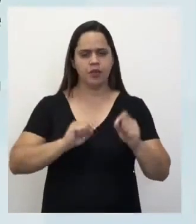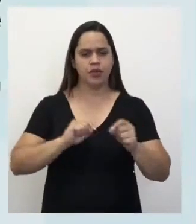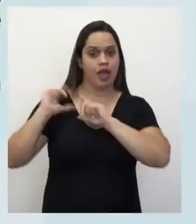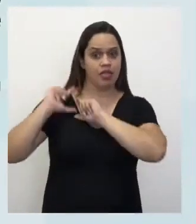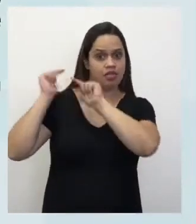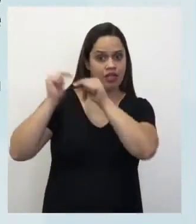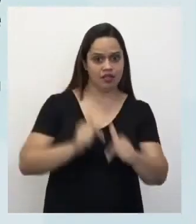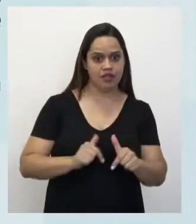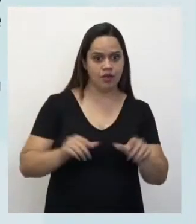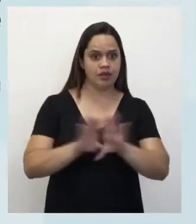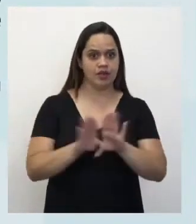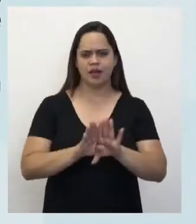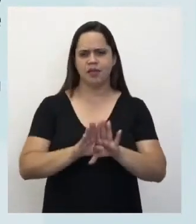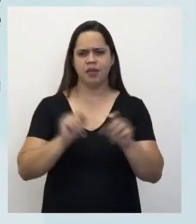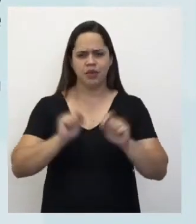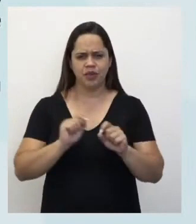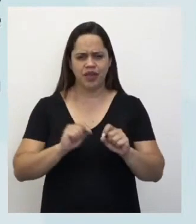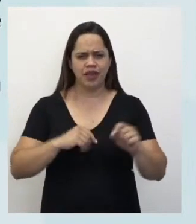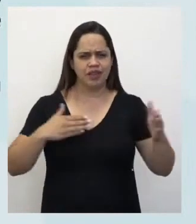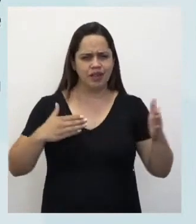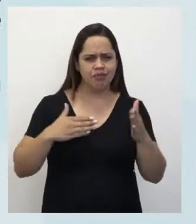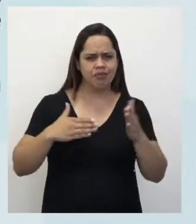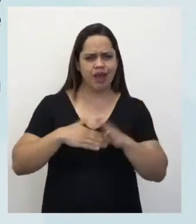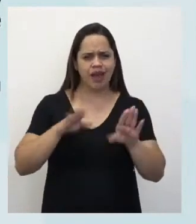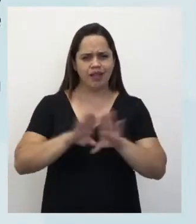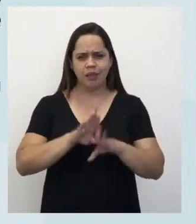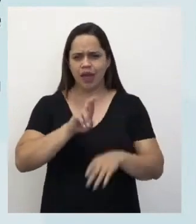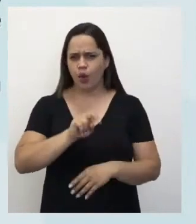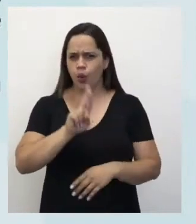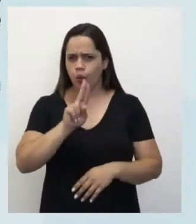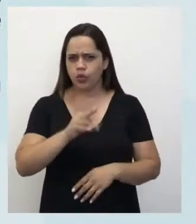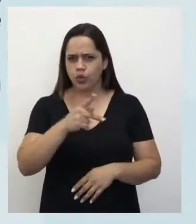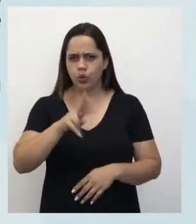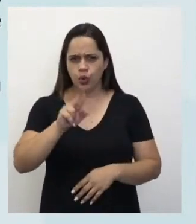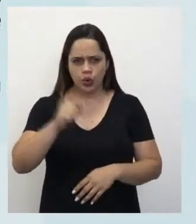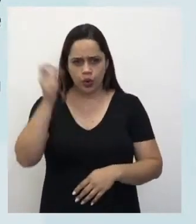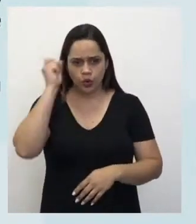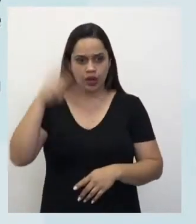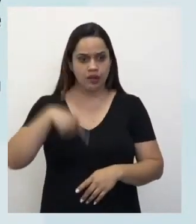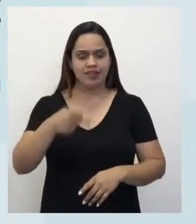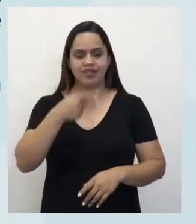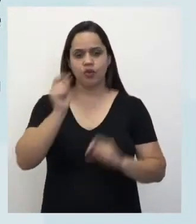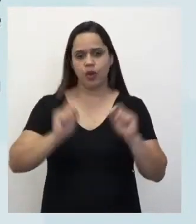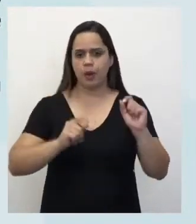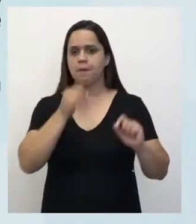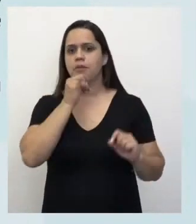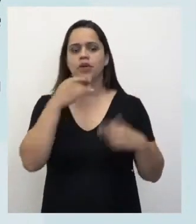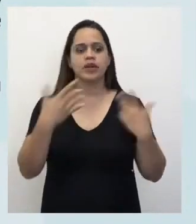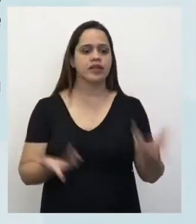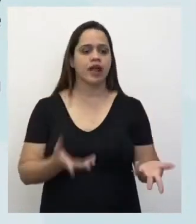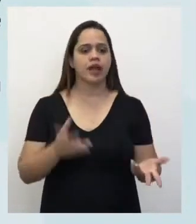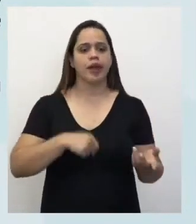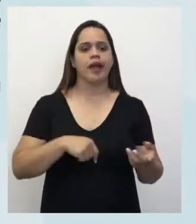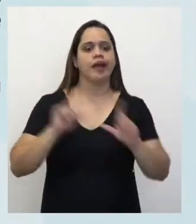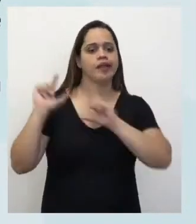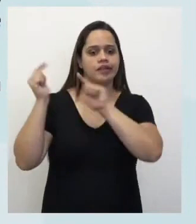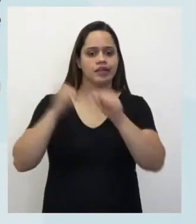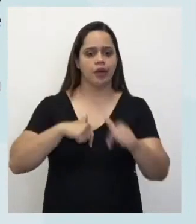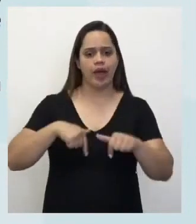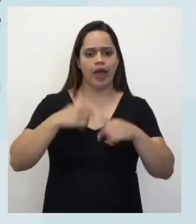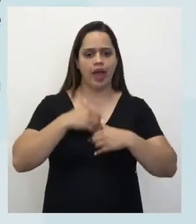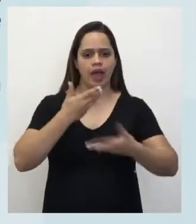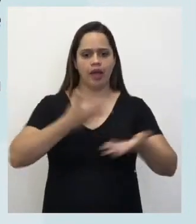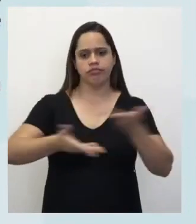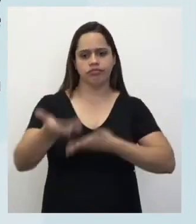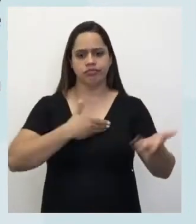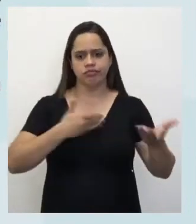é sempre quando a gente vai transmitindo de geração em geração, seja através da oralidade, seja através de escritos e documentos, as